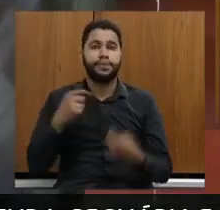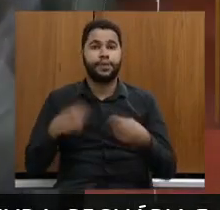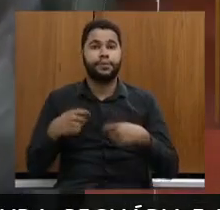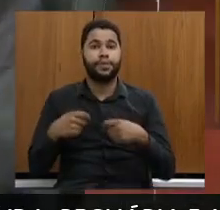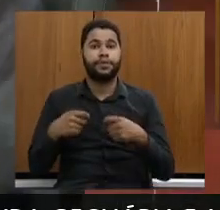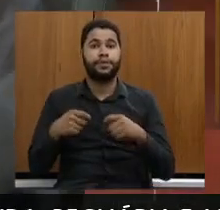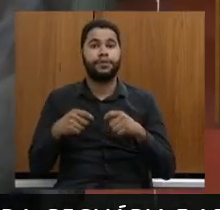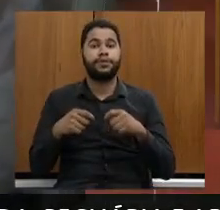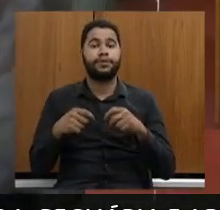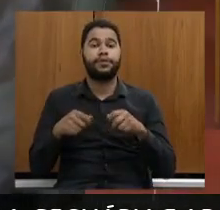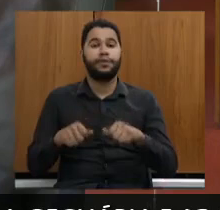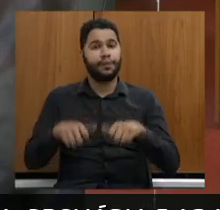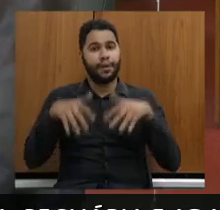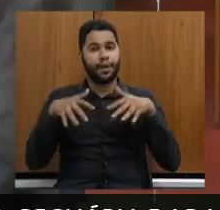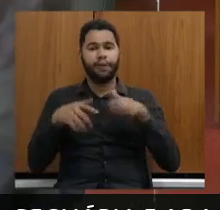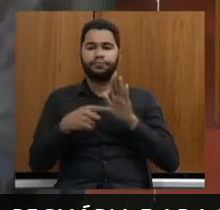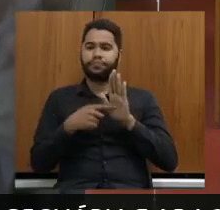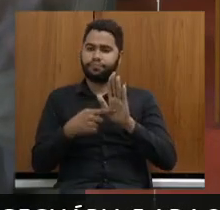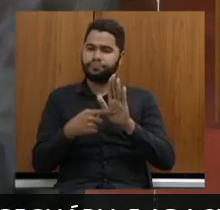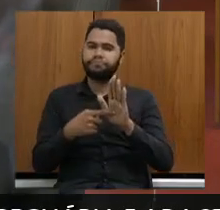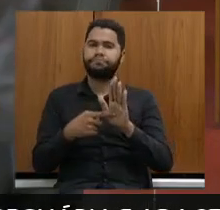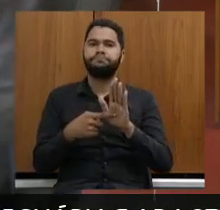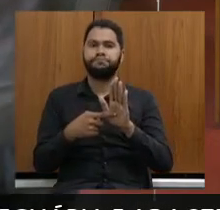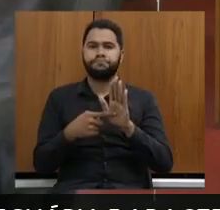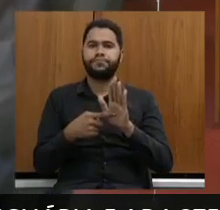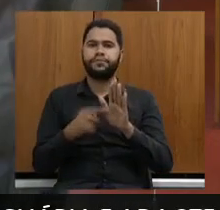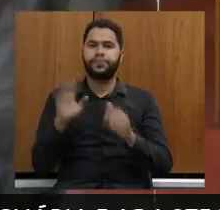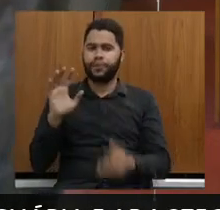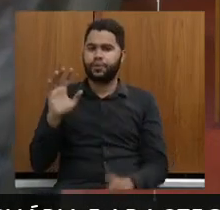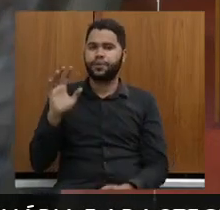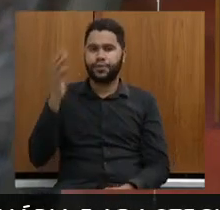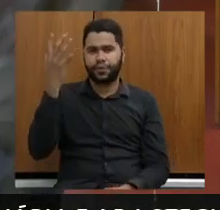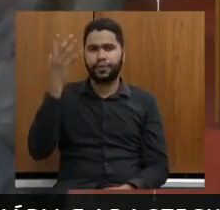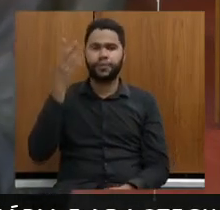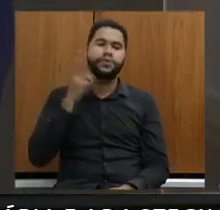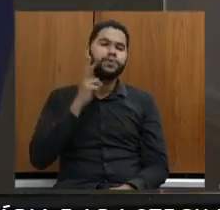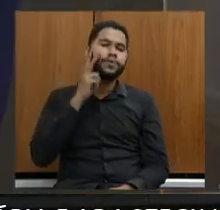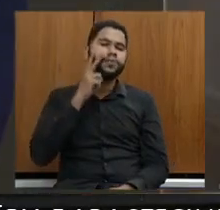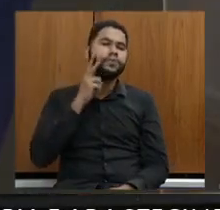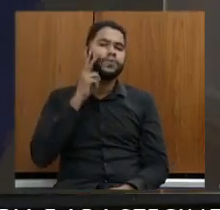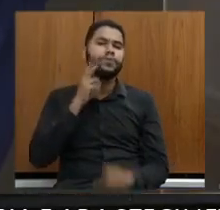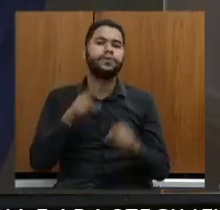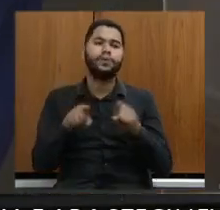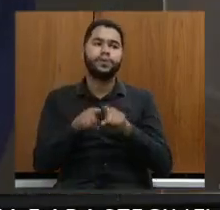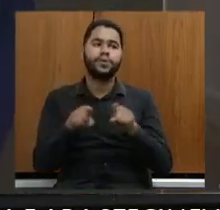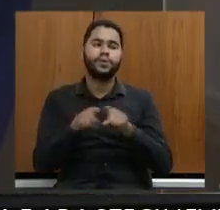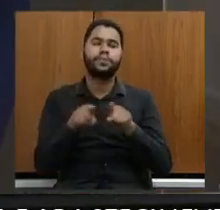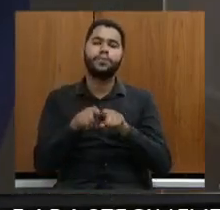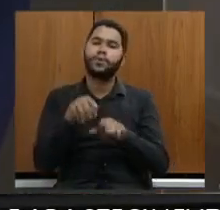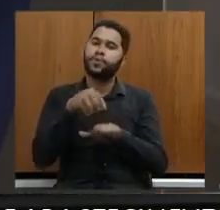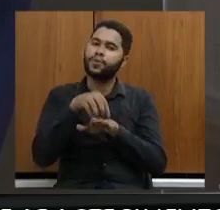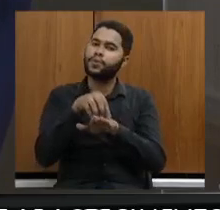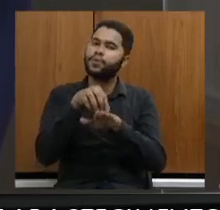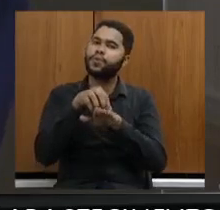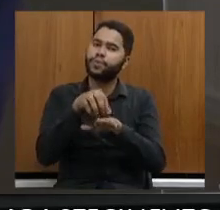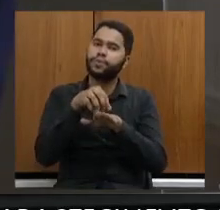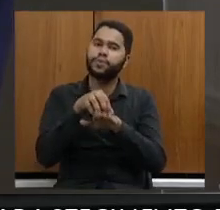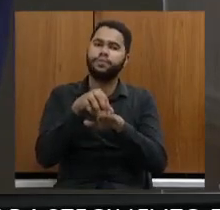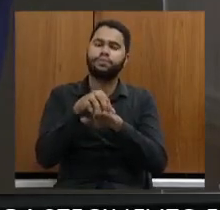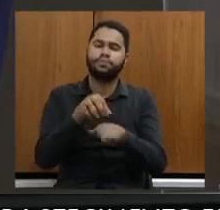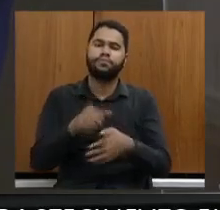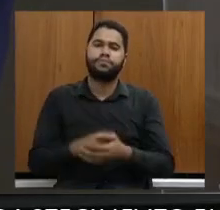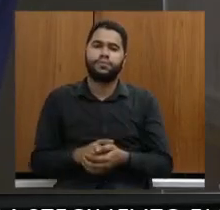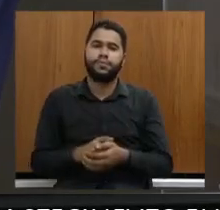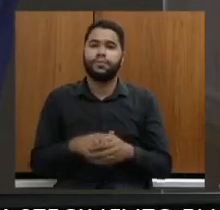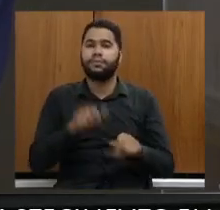até fazer um modelo essa conta desse pessoal aqui para mostrar o que tá acontecendo no vinho já inclusive na questão do Turismo entendeu porque